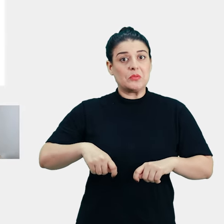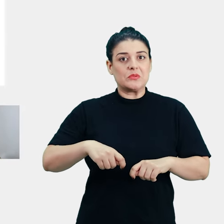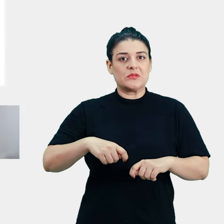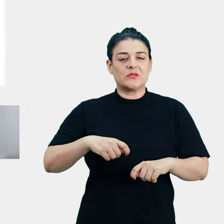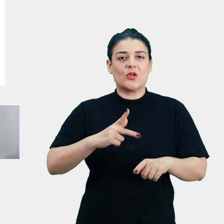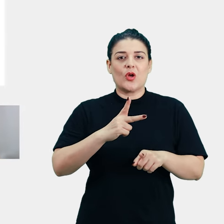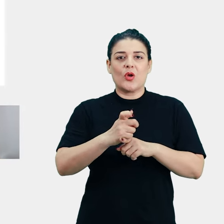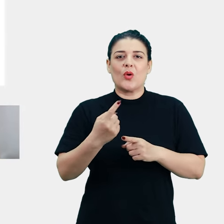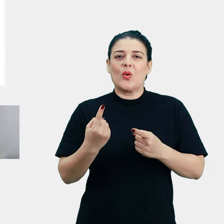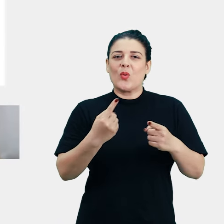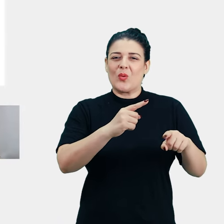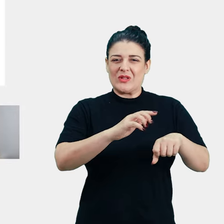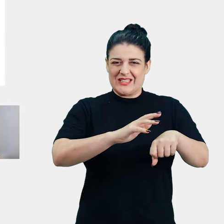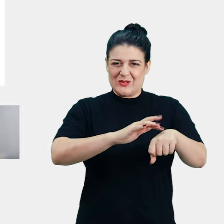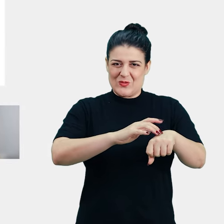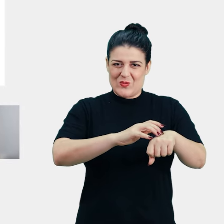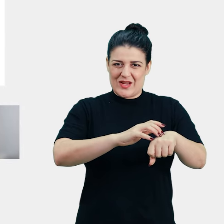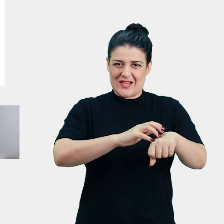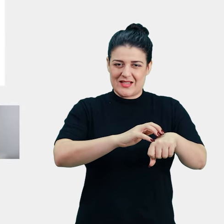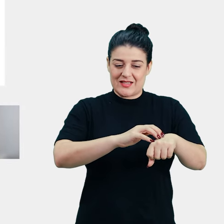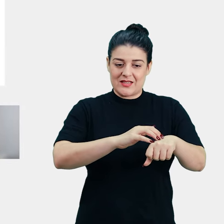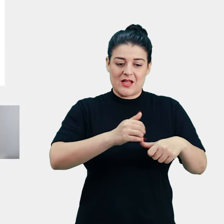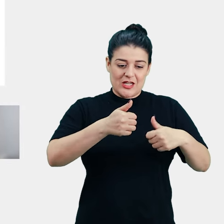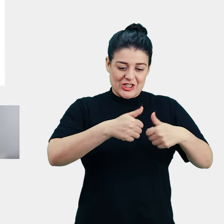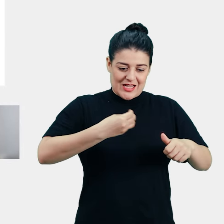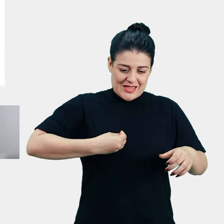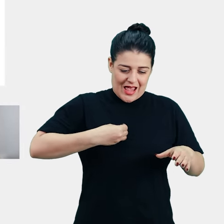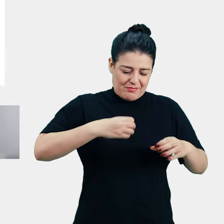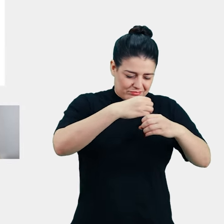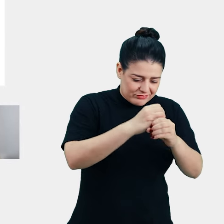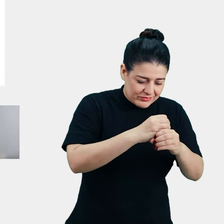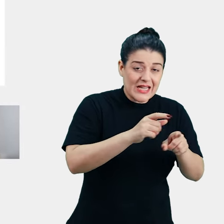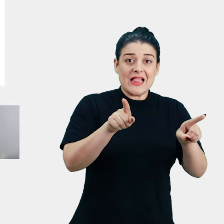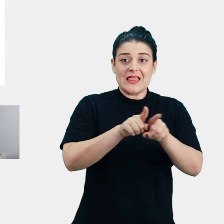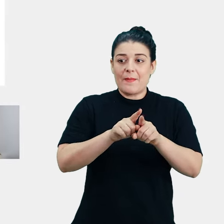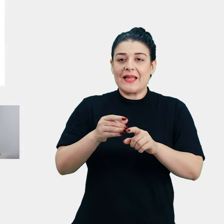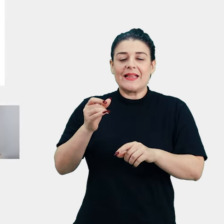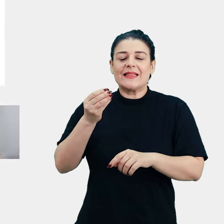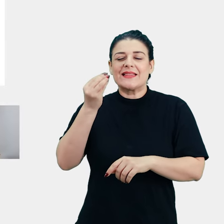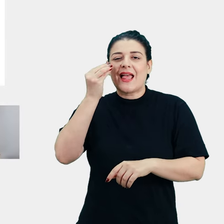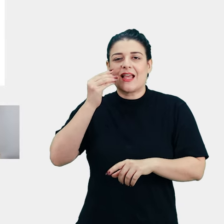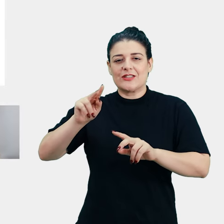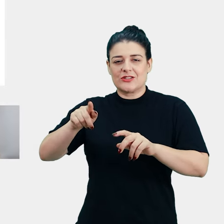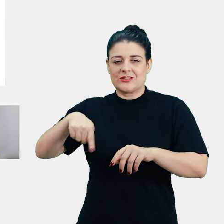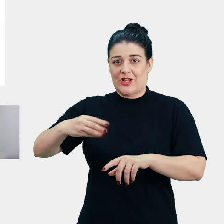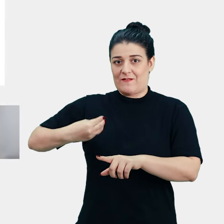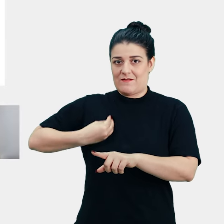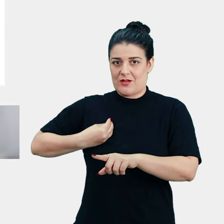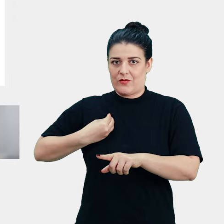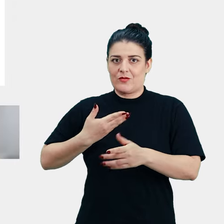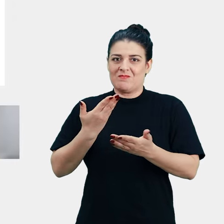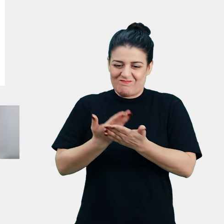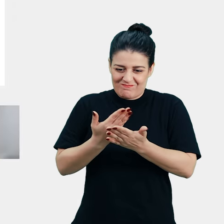contra o esquistossoma mansoni, tanto in vitro quanto in vivo, tá? E a partir da espectrometria de